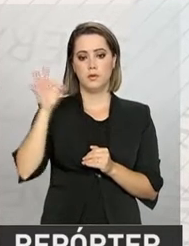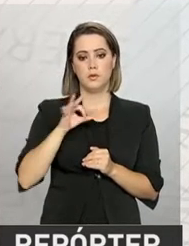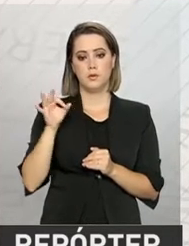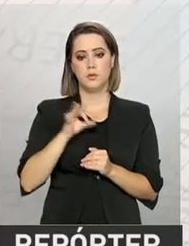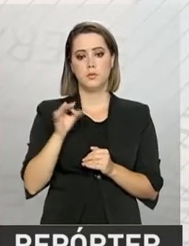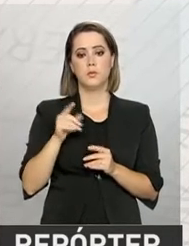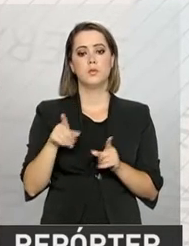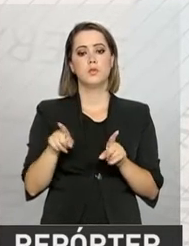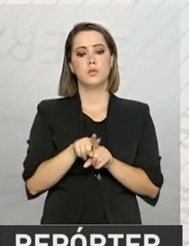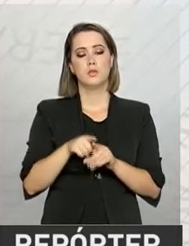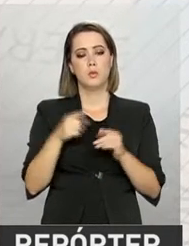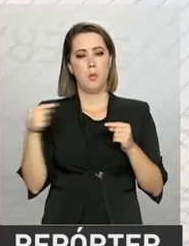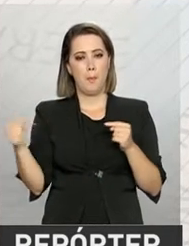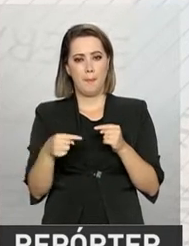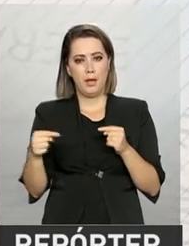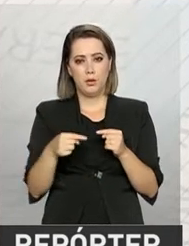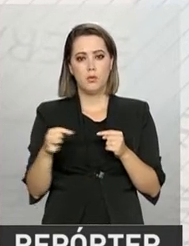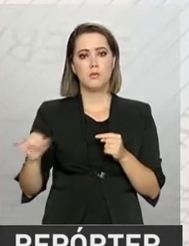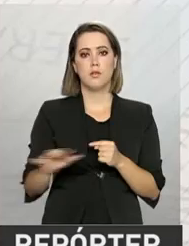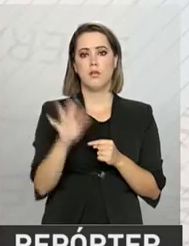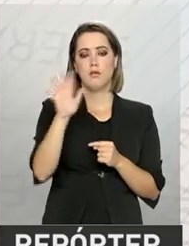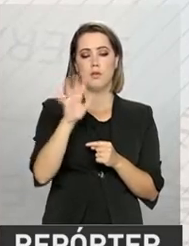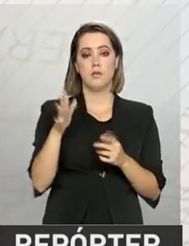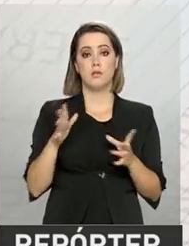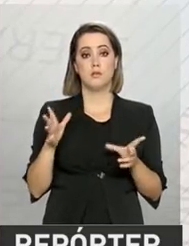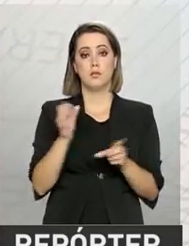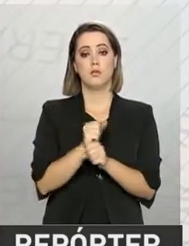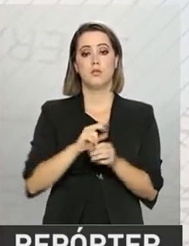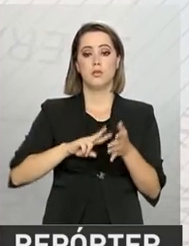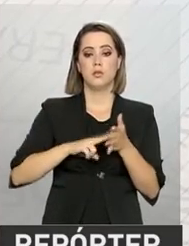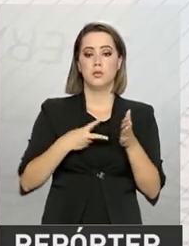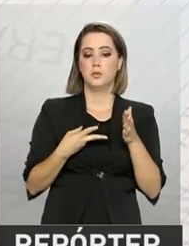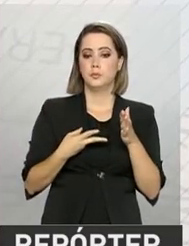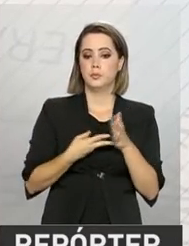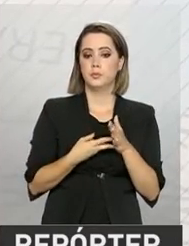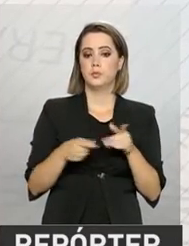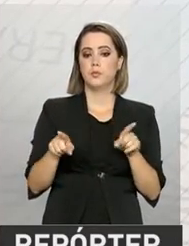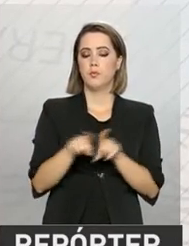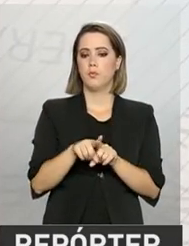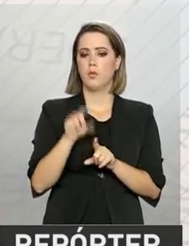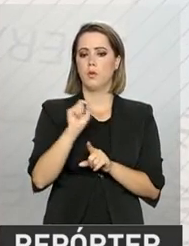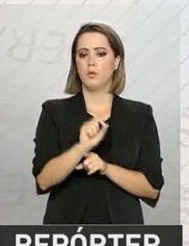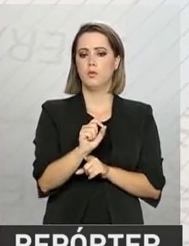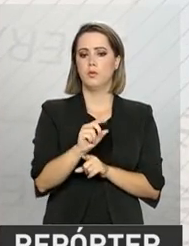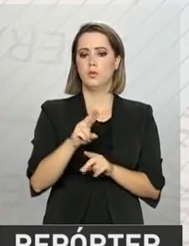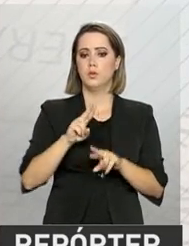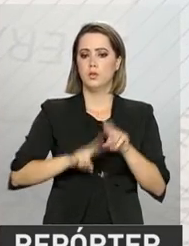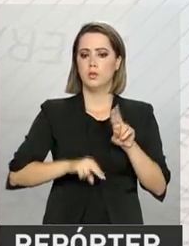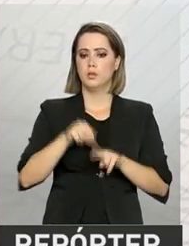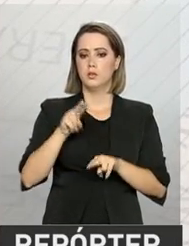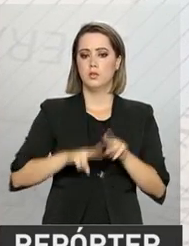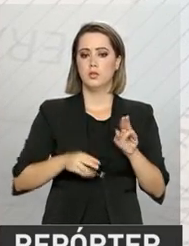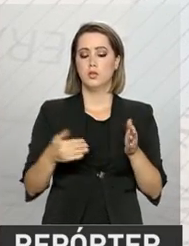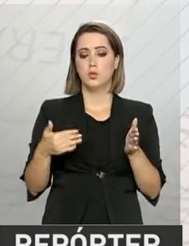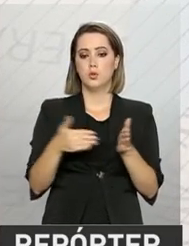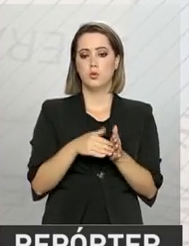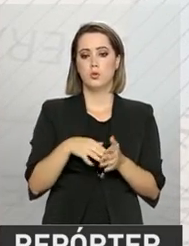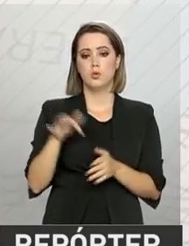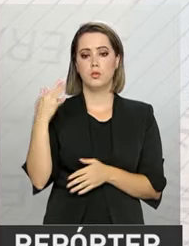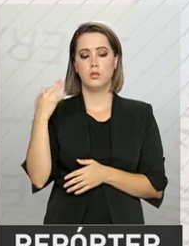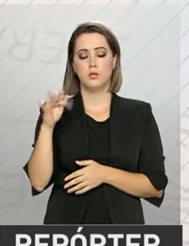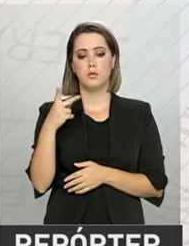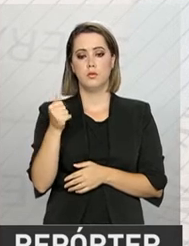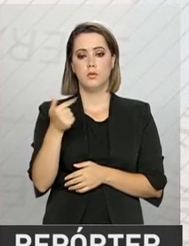medida pelo ipc a banho acumulado nos nove meses de junho de 2016 até fevereiro de 2016 7